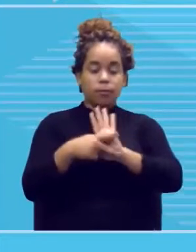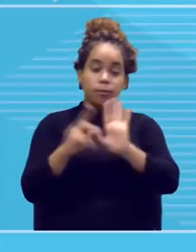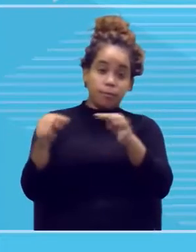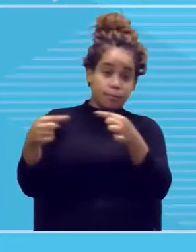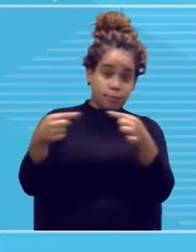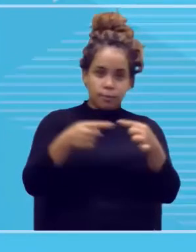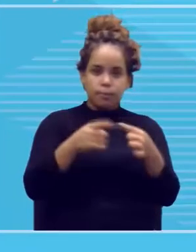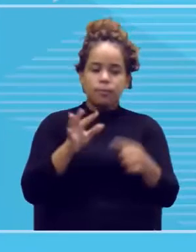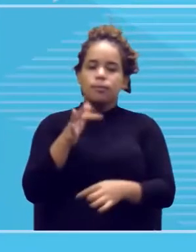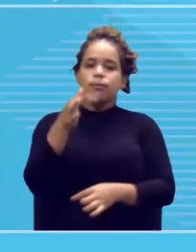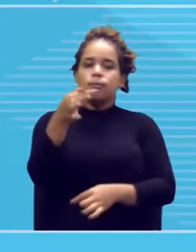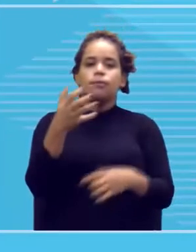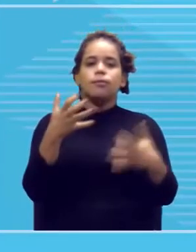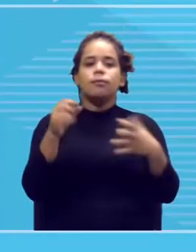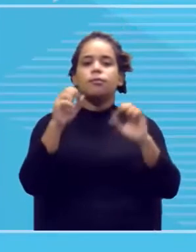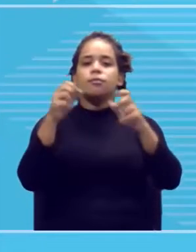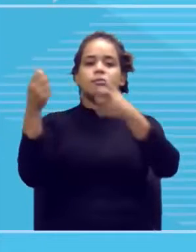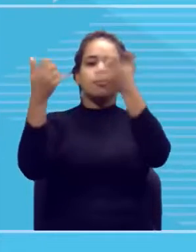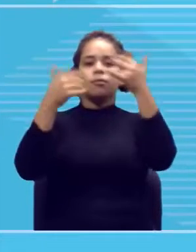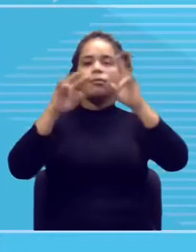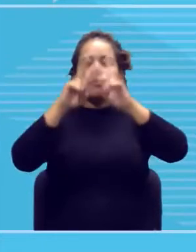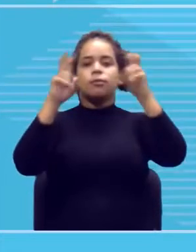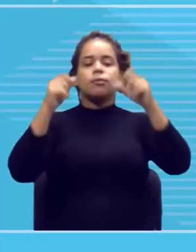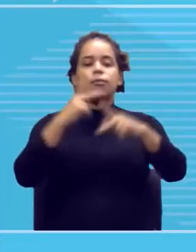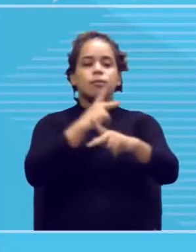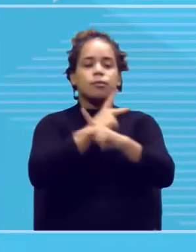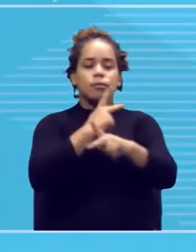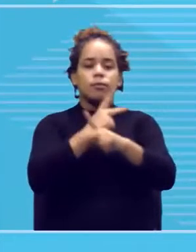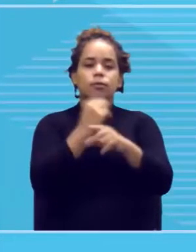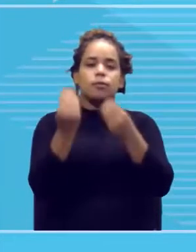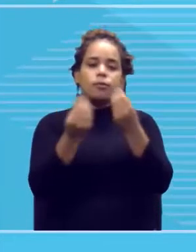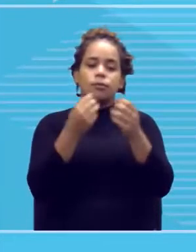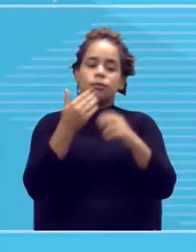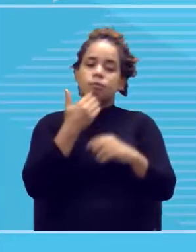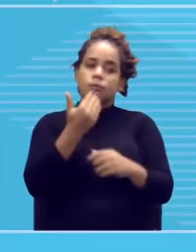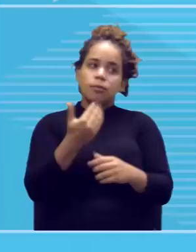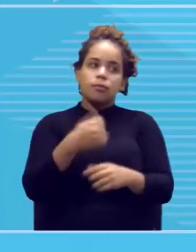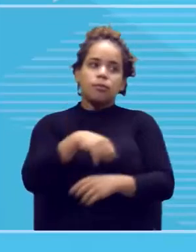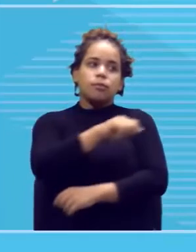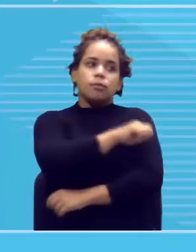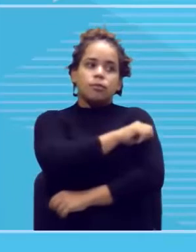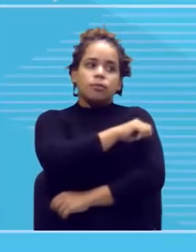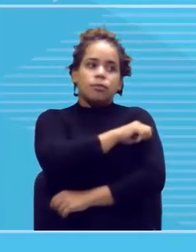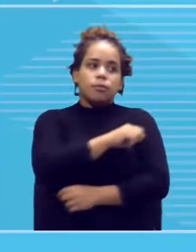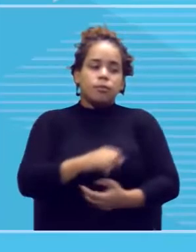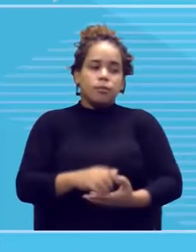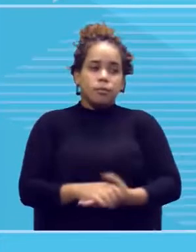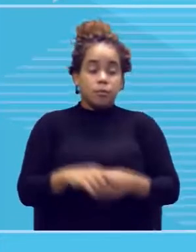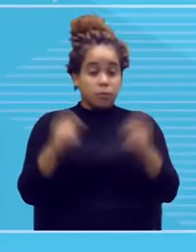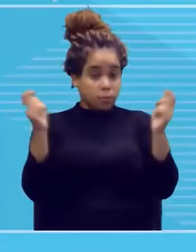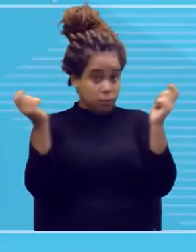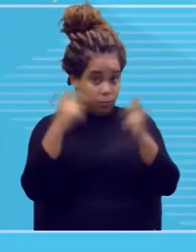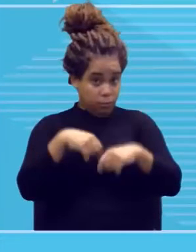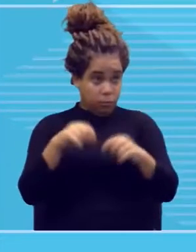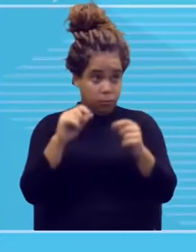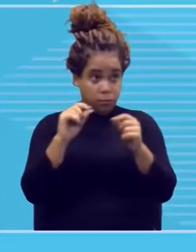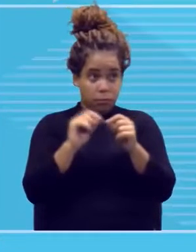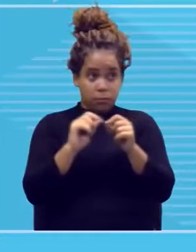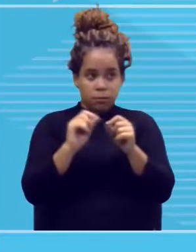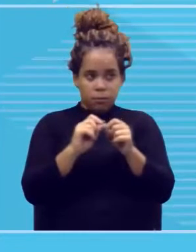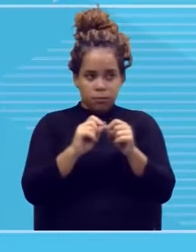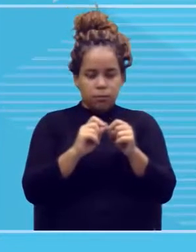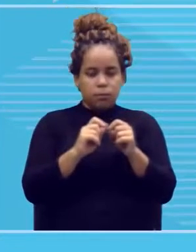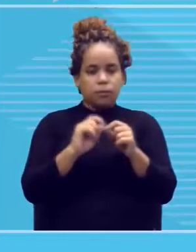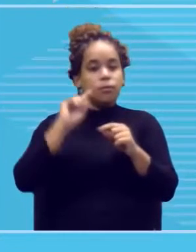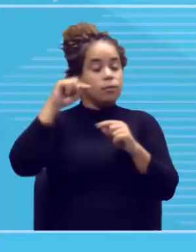Professor eu queria que você falasse um pouco mais sobre as preposições como foi pedido aqui pelo Gabriel mais cedo você poderia fazer isso eu prometo